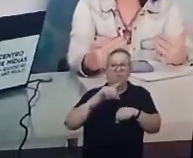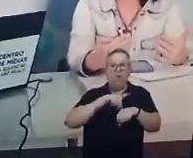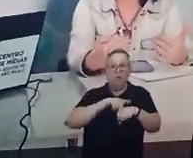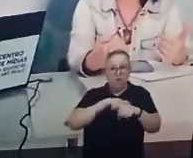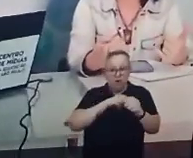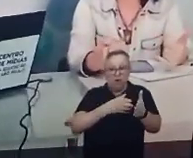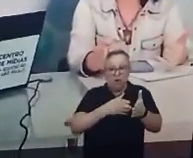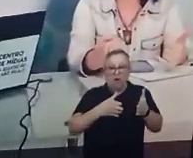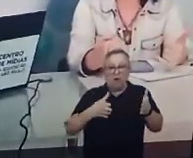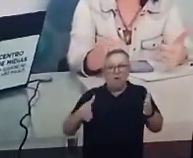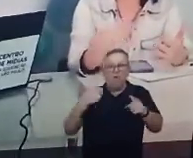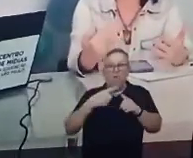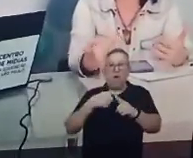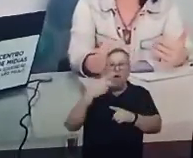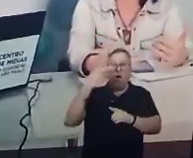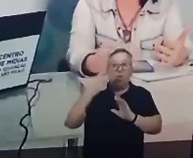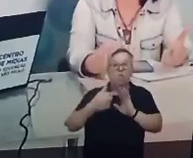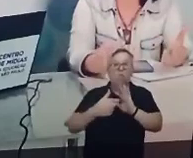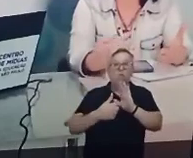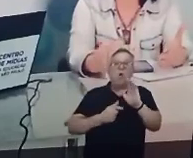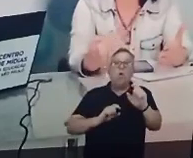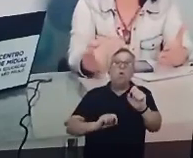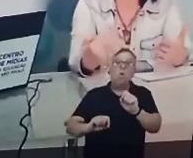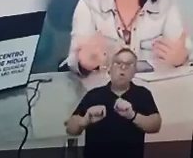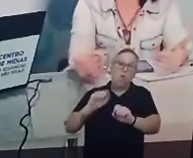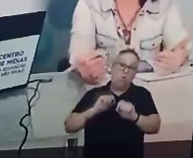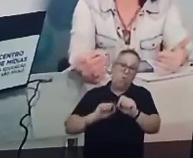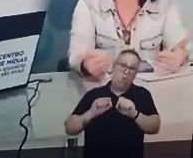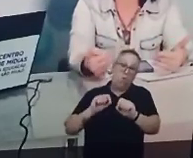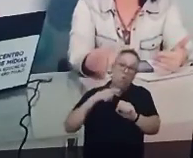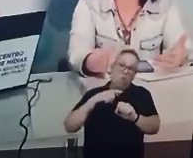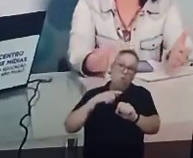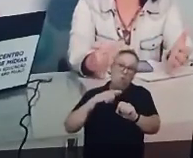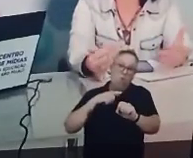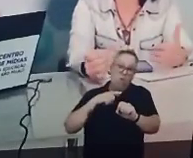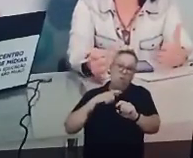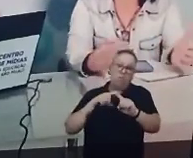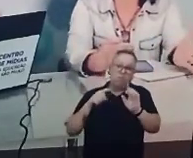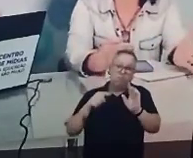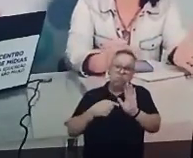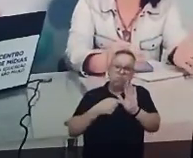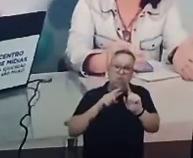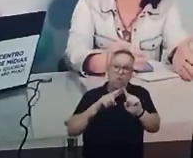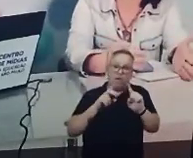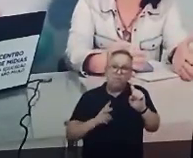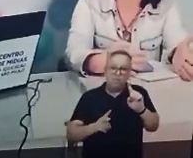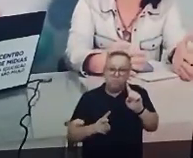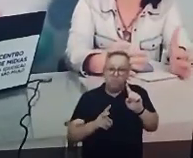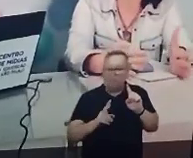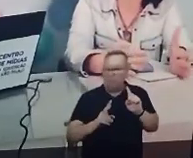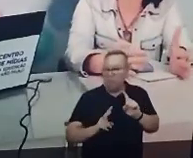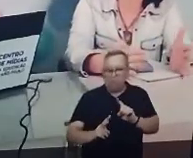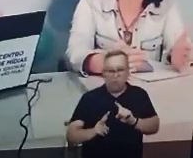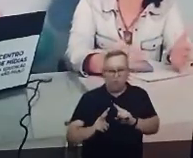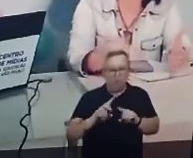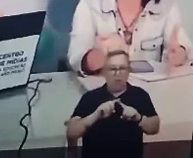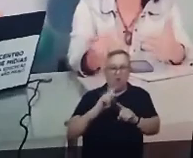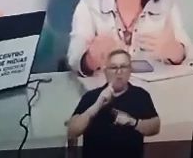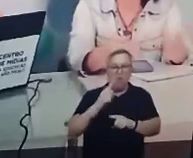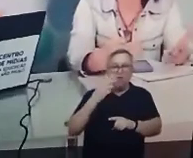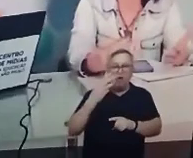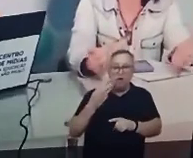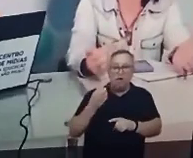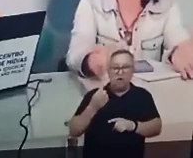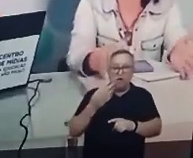os dois aparecem, eles mostram para você optar por jornada, mas continua a mesma coisa. Quem está na